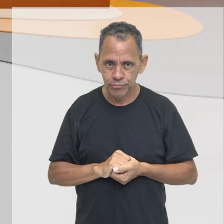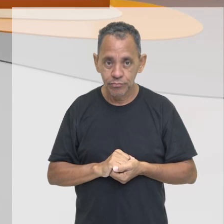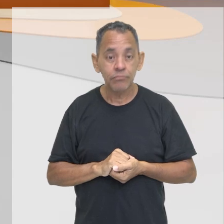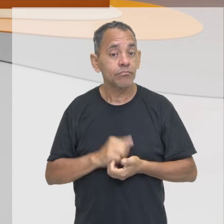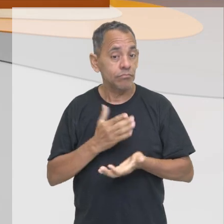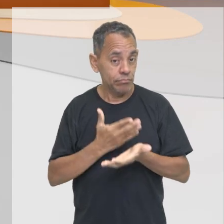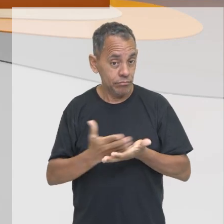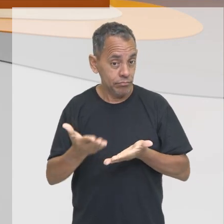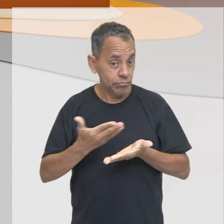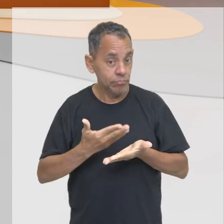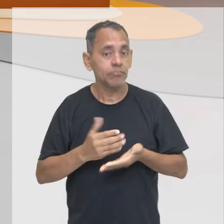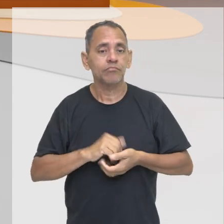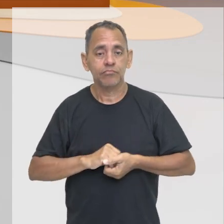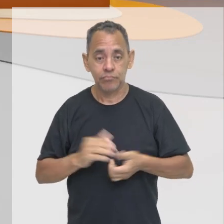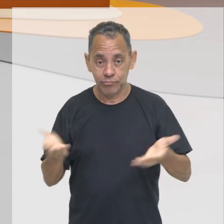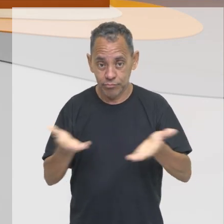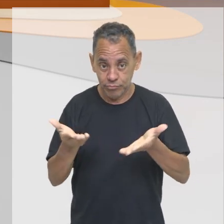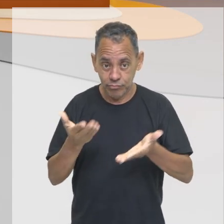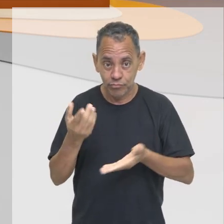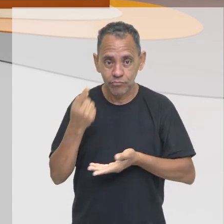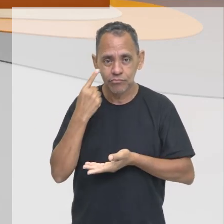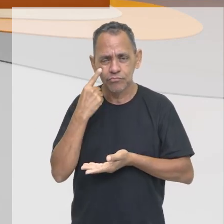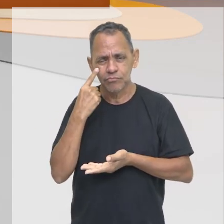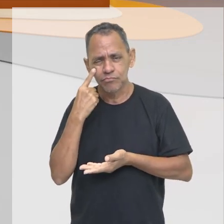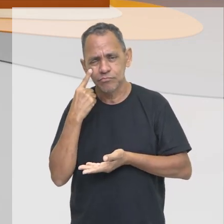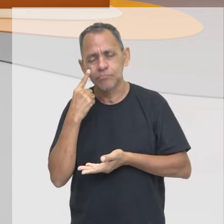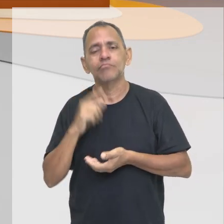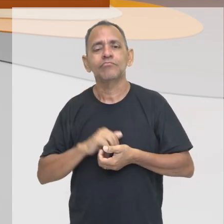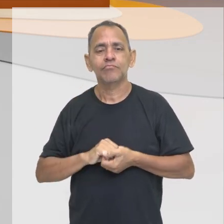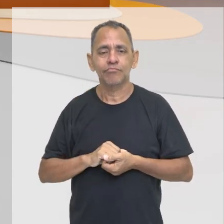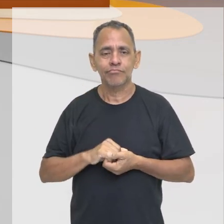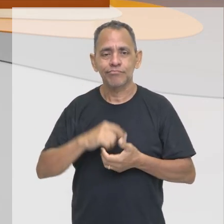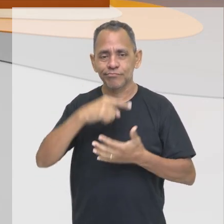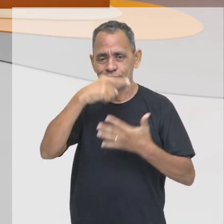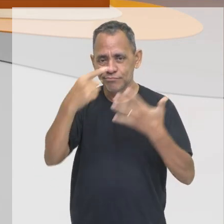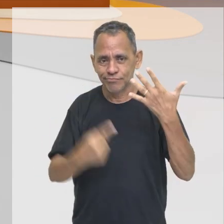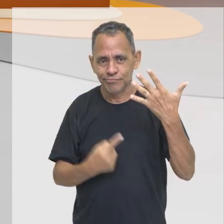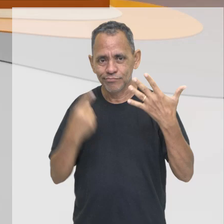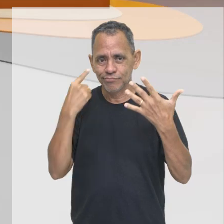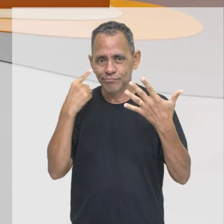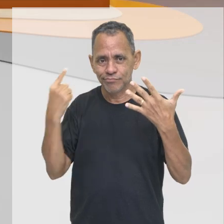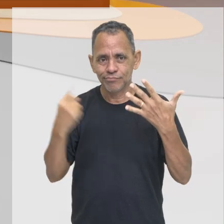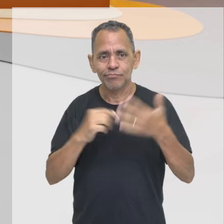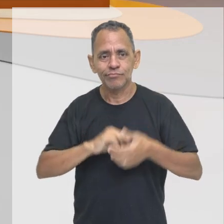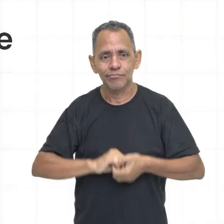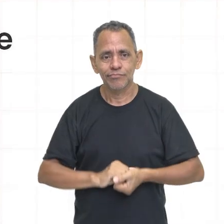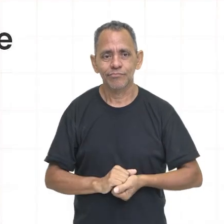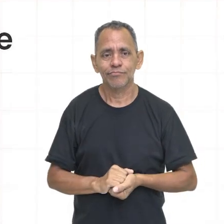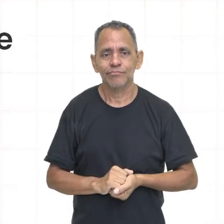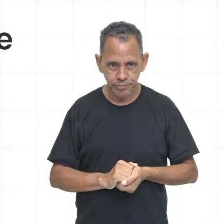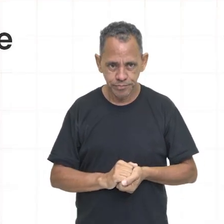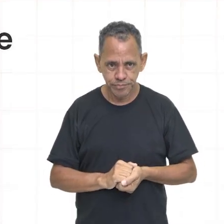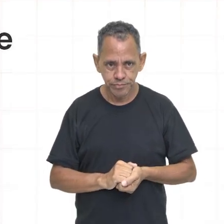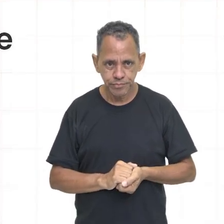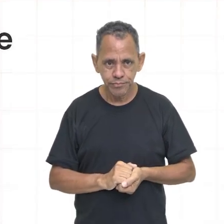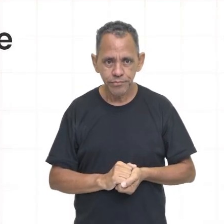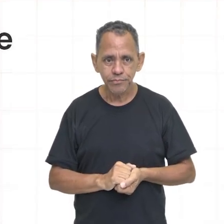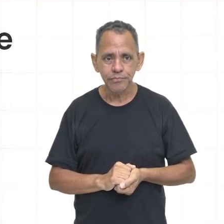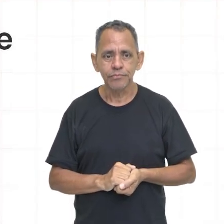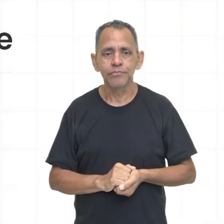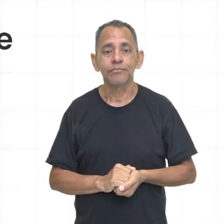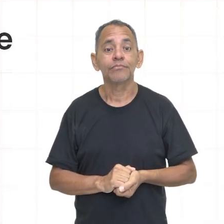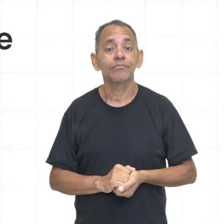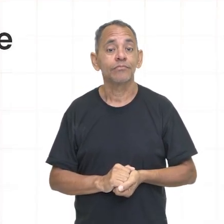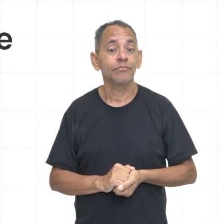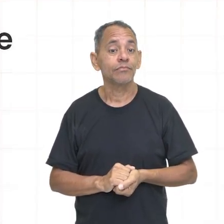gente vai começar a ver a partir de agora essas nuances, por assim dizer. Vamos ao texto.